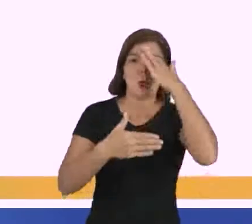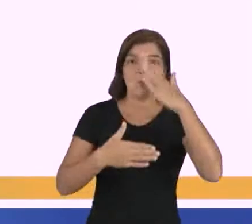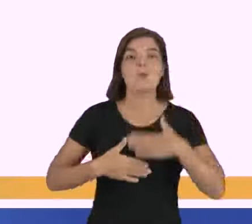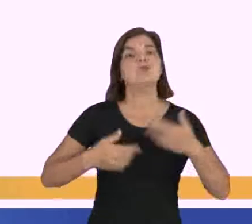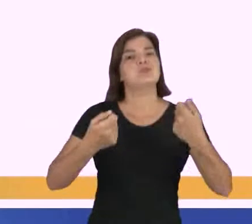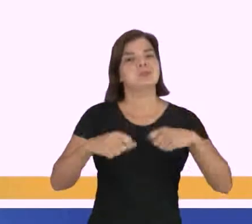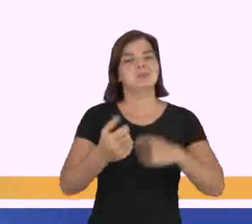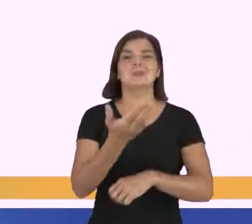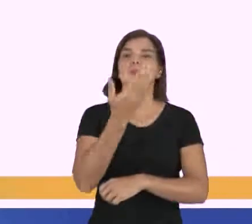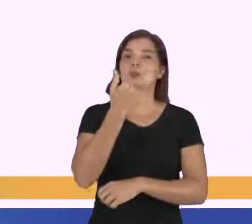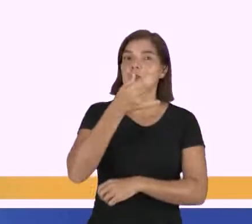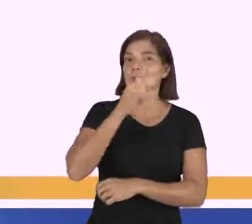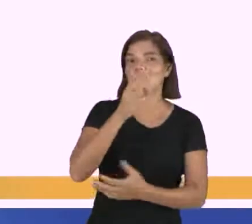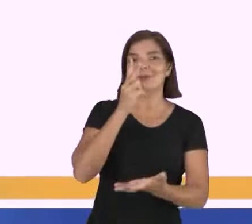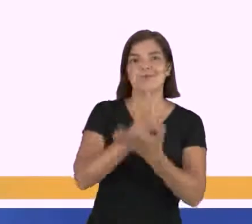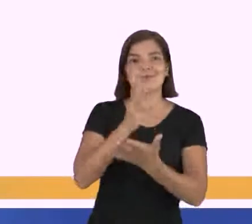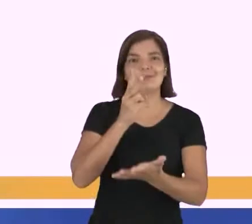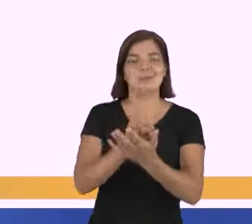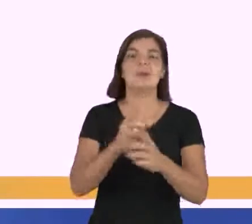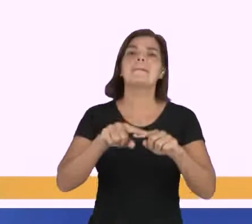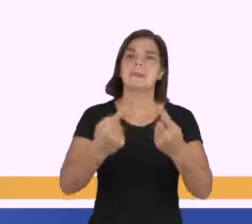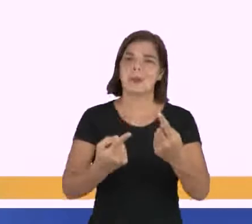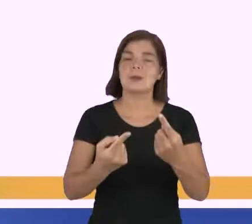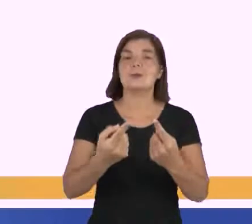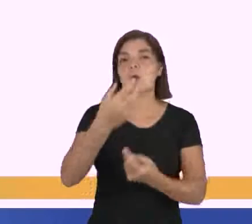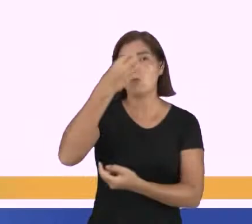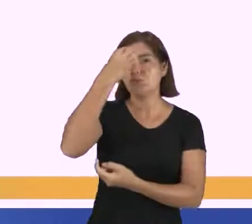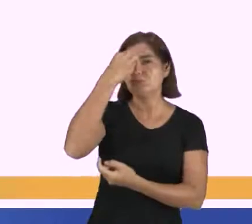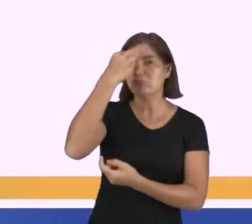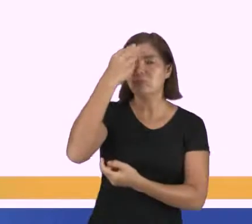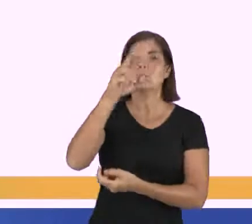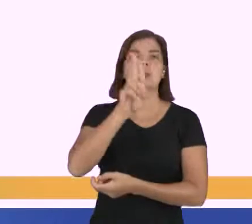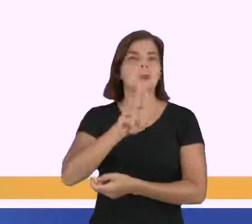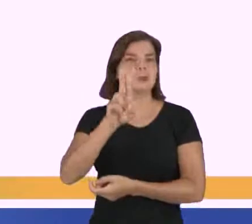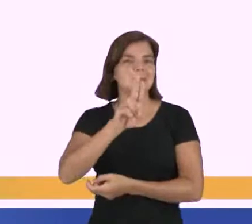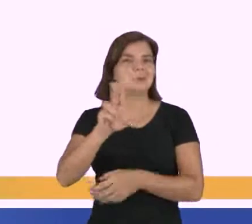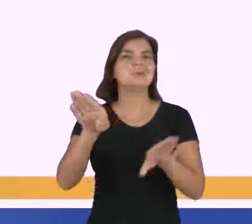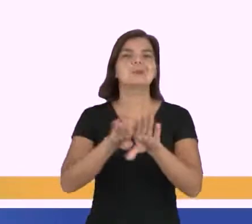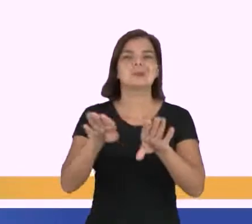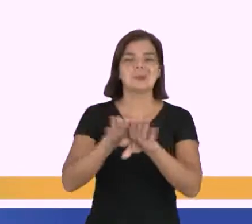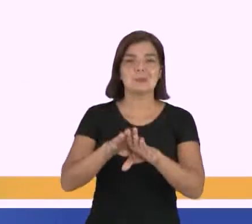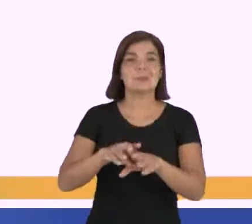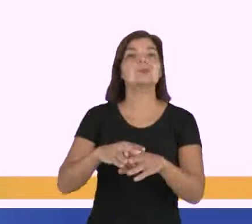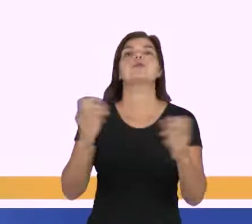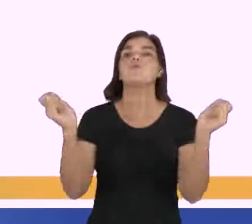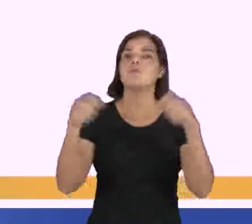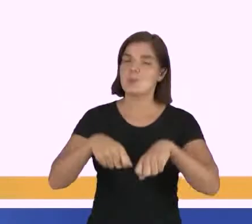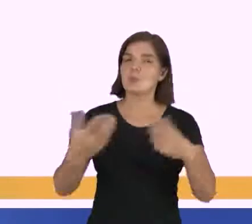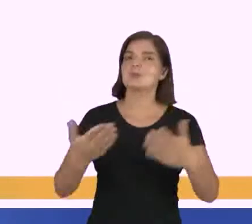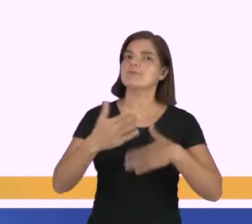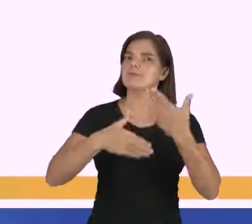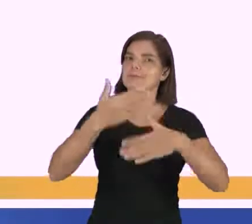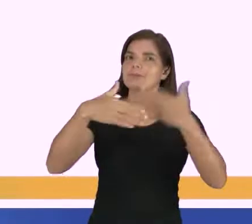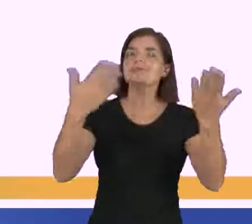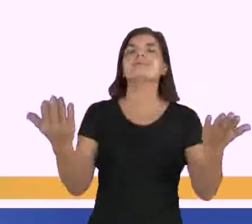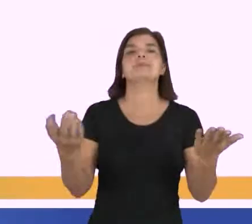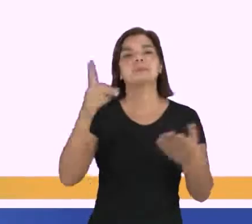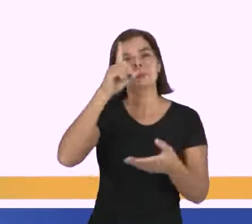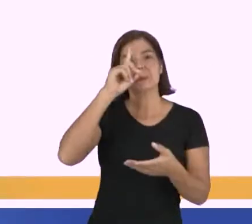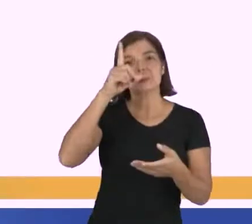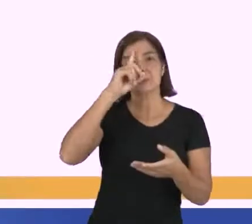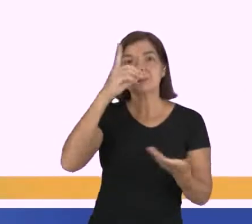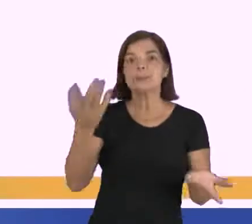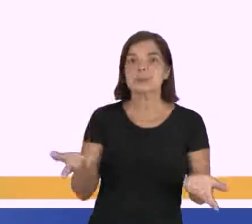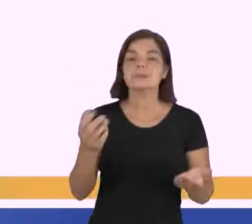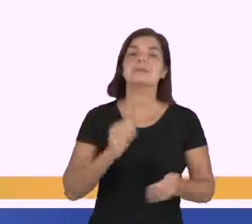corpo precisa de energia diariamente para que o nosso metabolismo possa ser ativado, para que as nossas atividades possam ser desenvolvidas todos